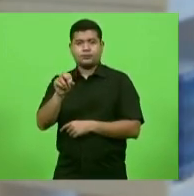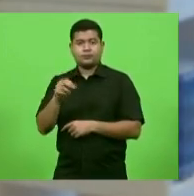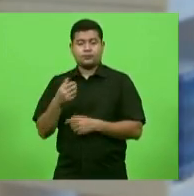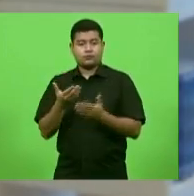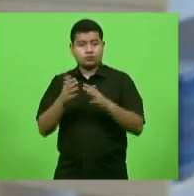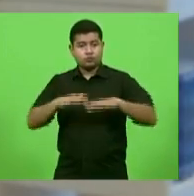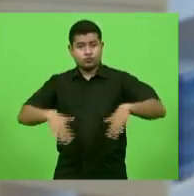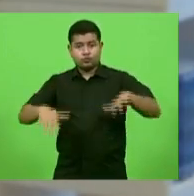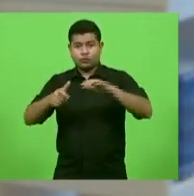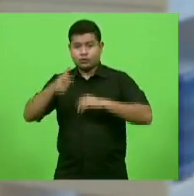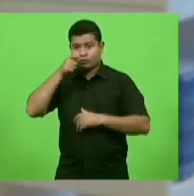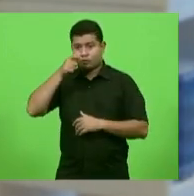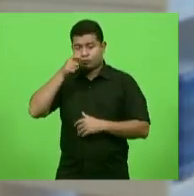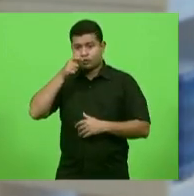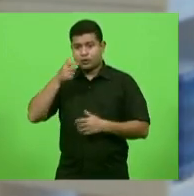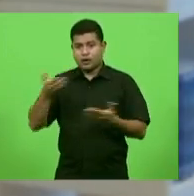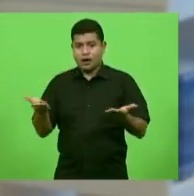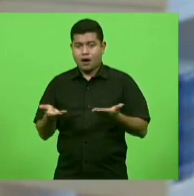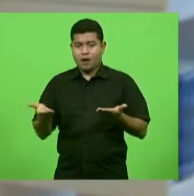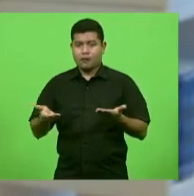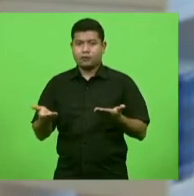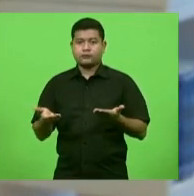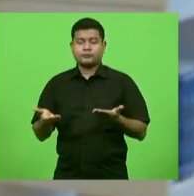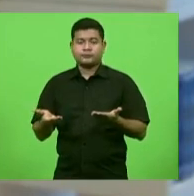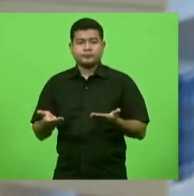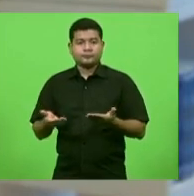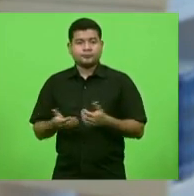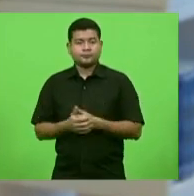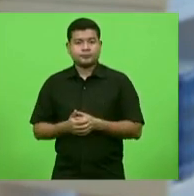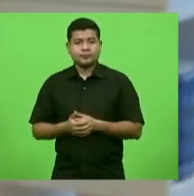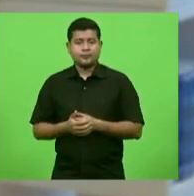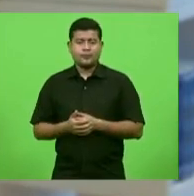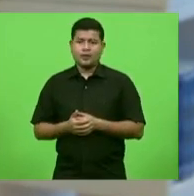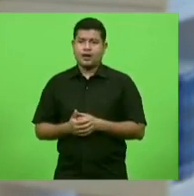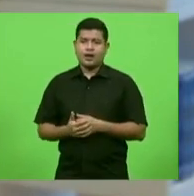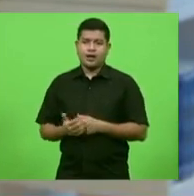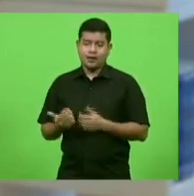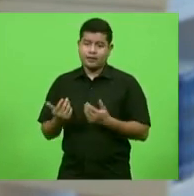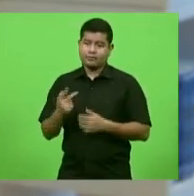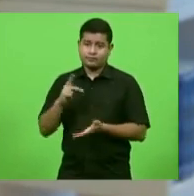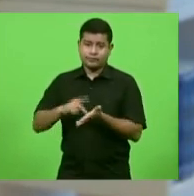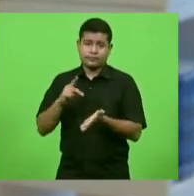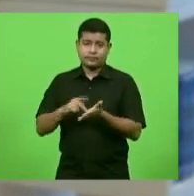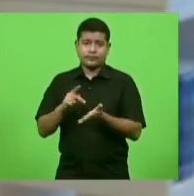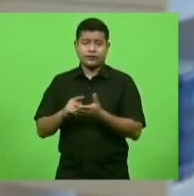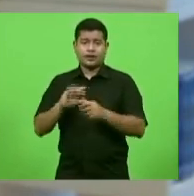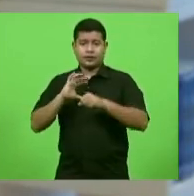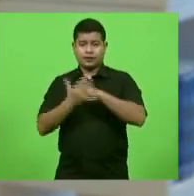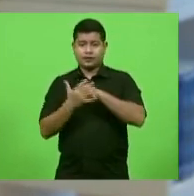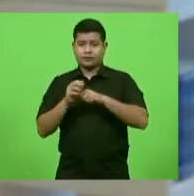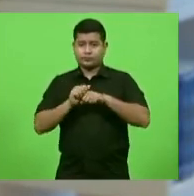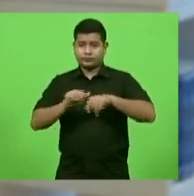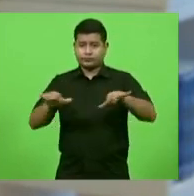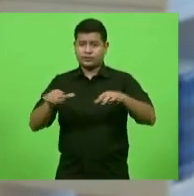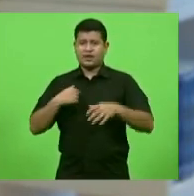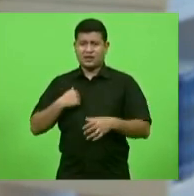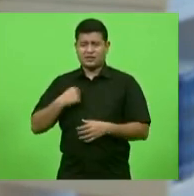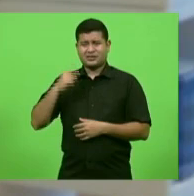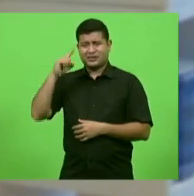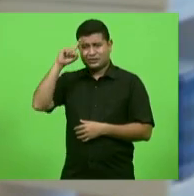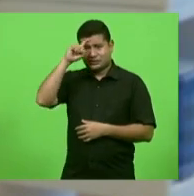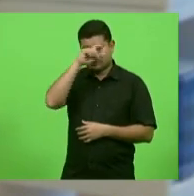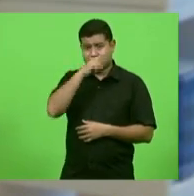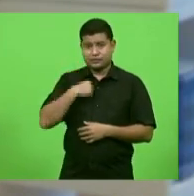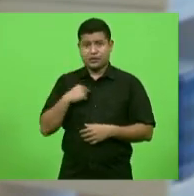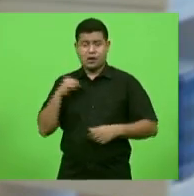pelos veículos de comunicação. É inegável que a pandemia do coronavírus nos trouxe uma dura realidade. Do dia para a noite, nossas